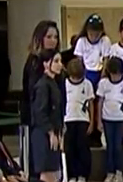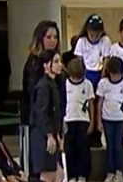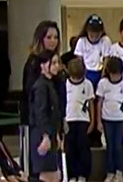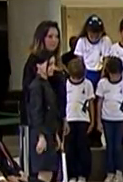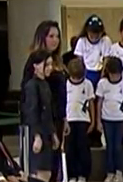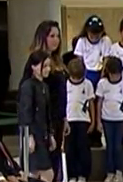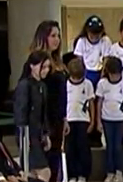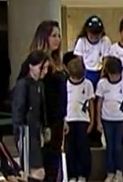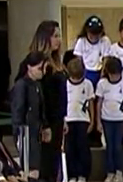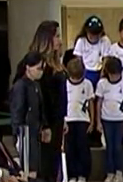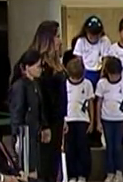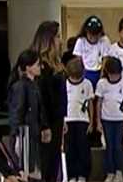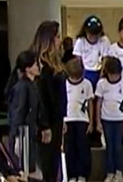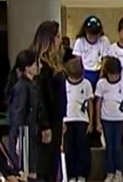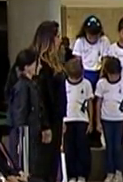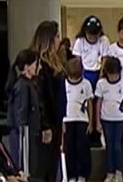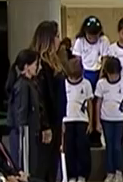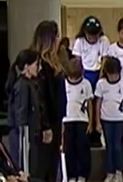Camila.